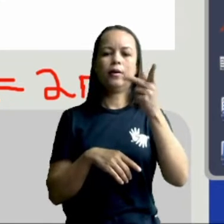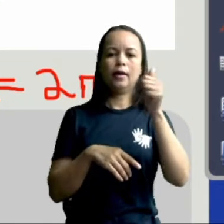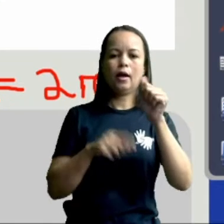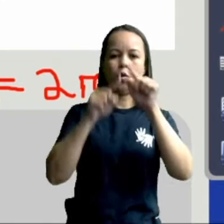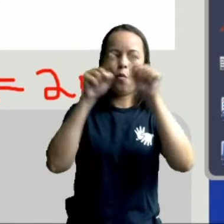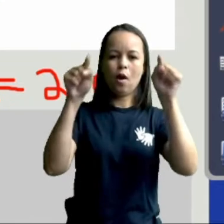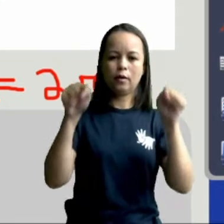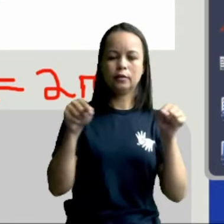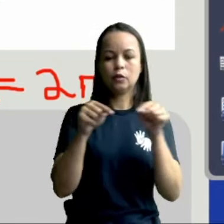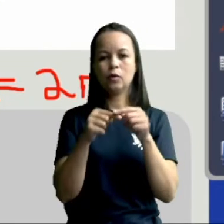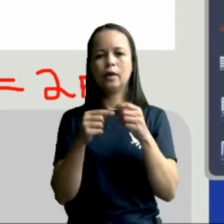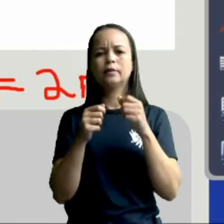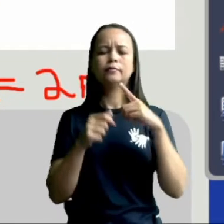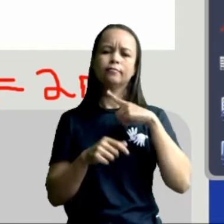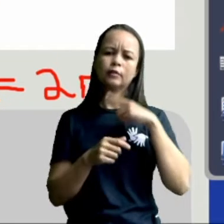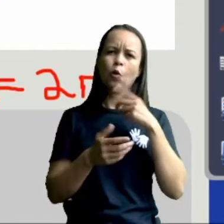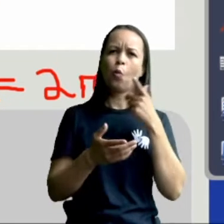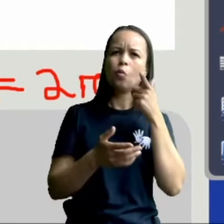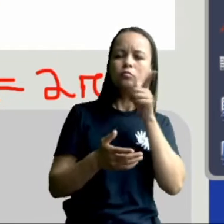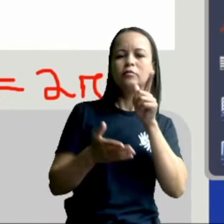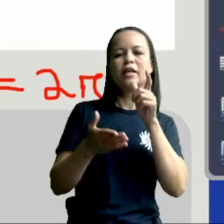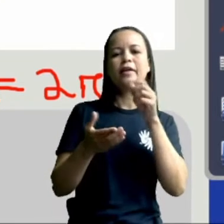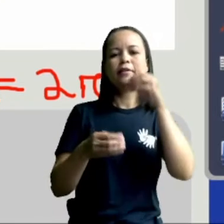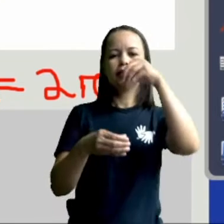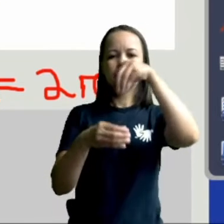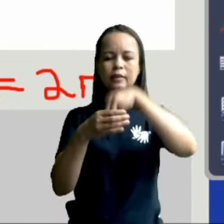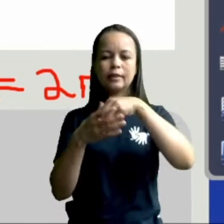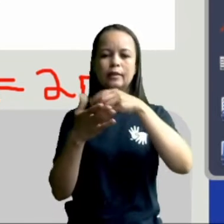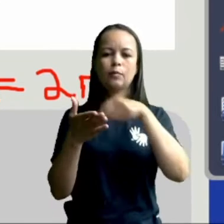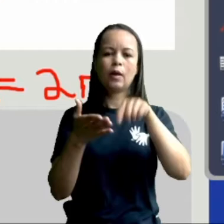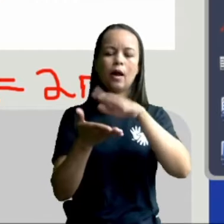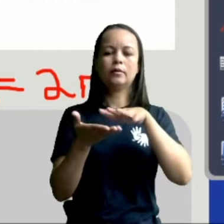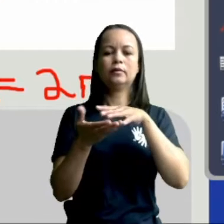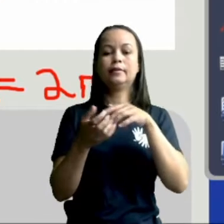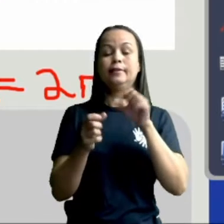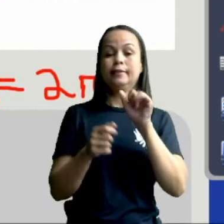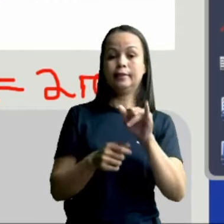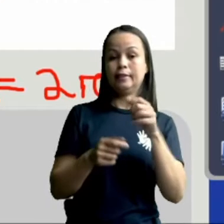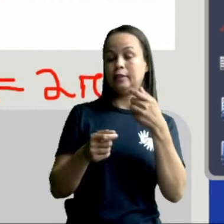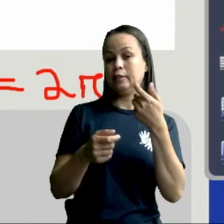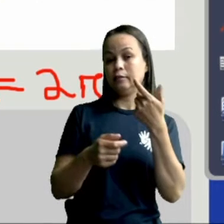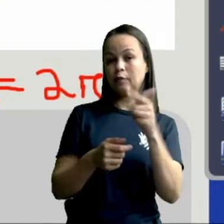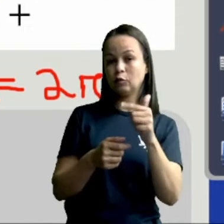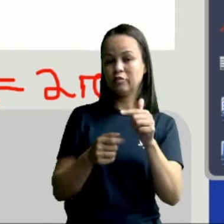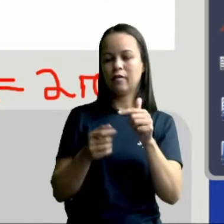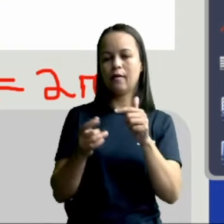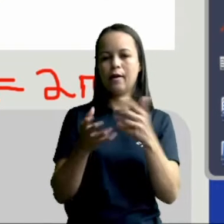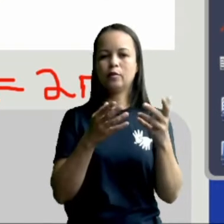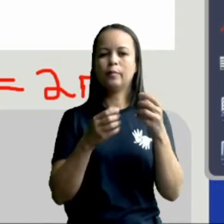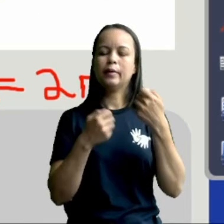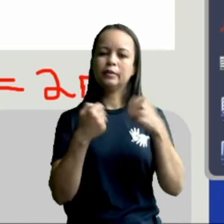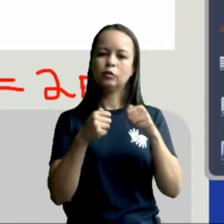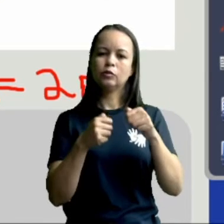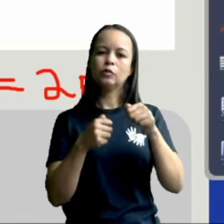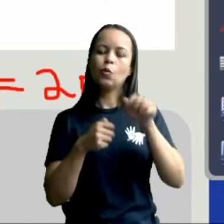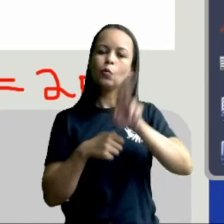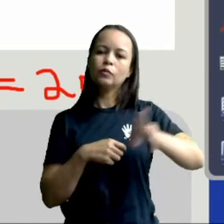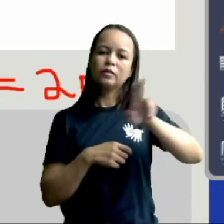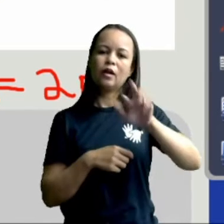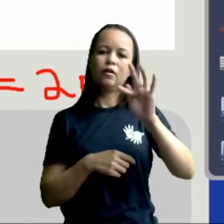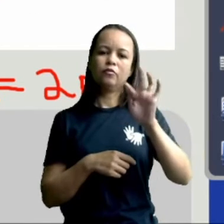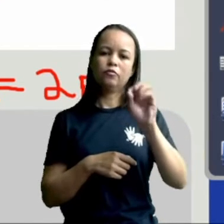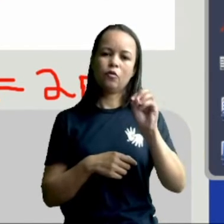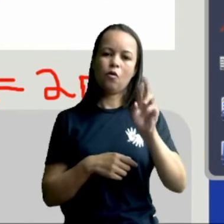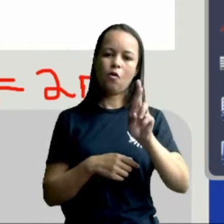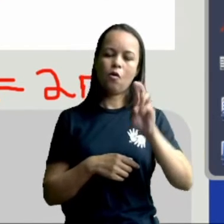do tamanho da região interna. Mas se não tiver na malha quadriculada, a gente precisa usar a fórmula. No caso do círculo,